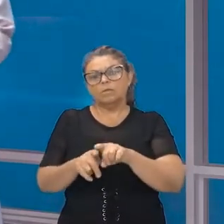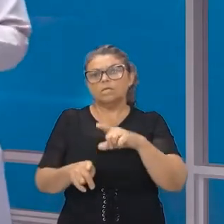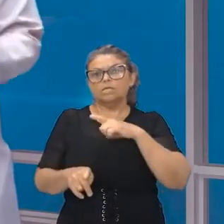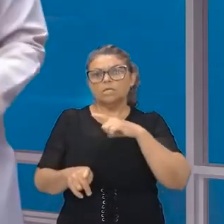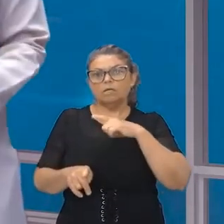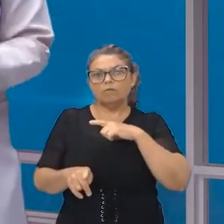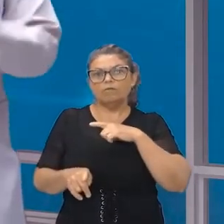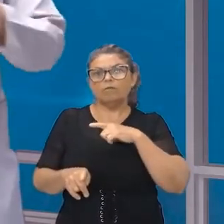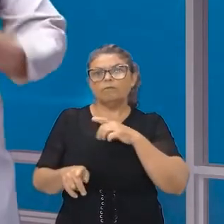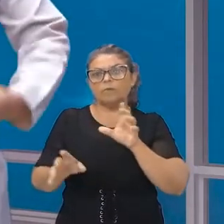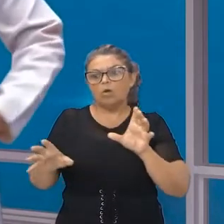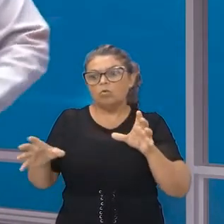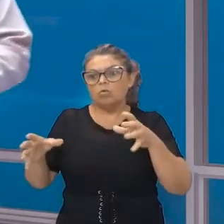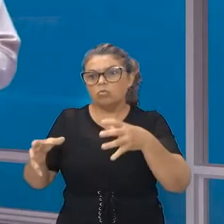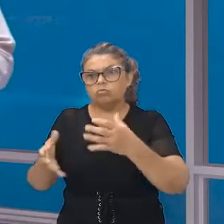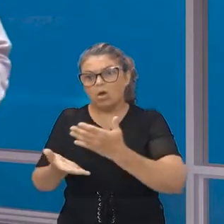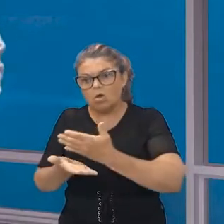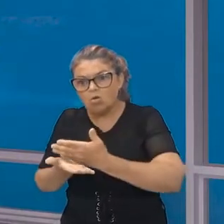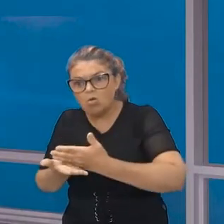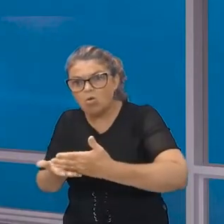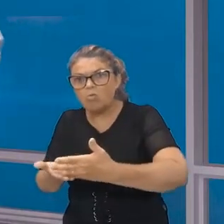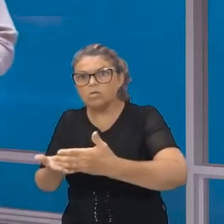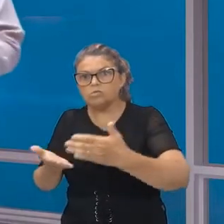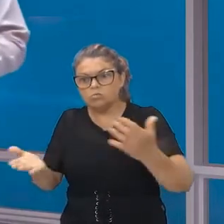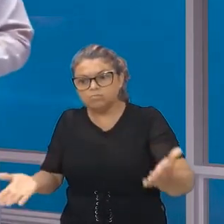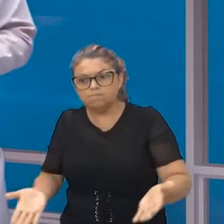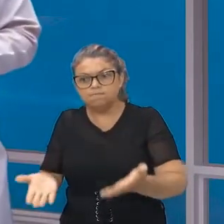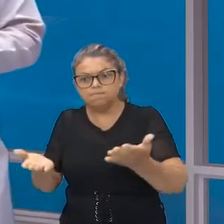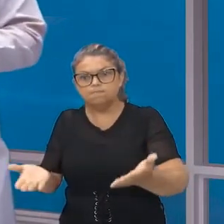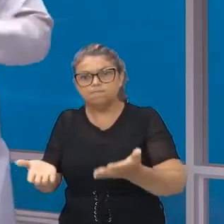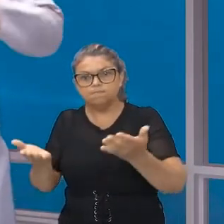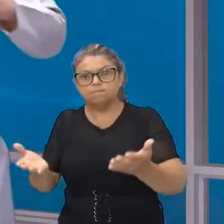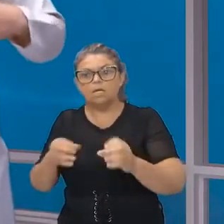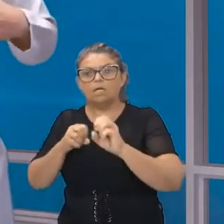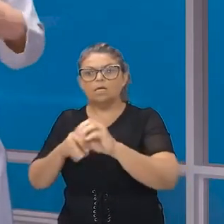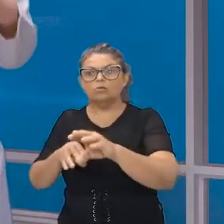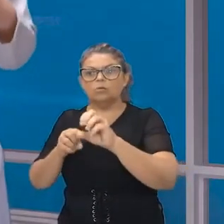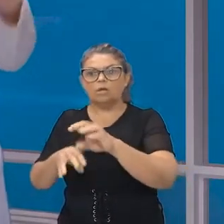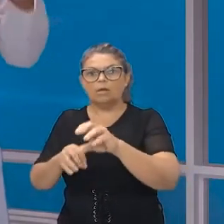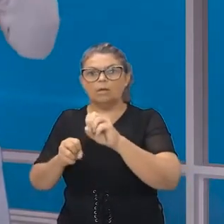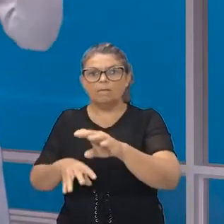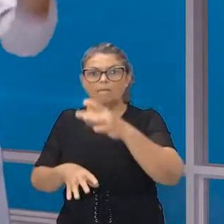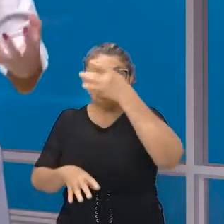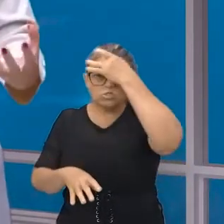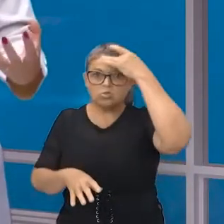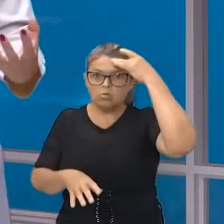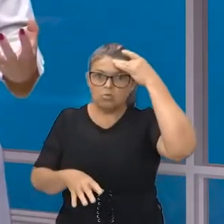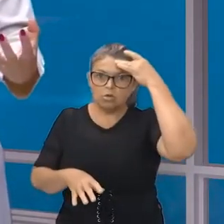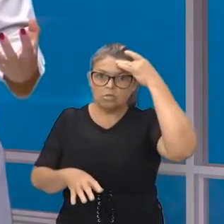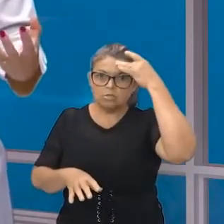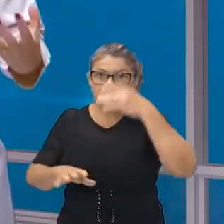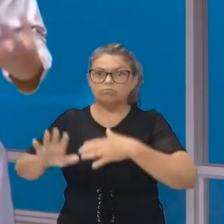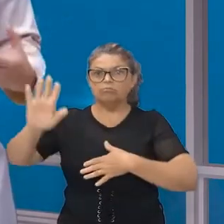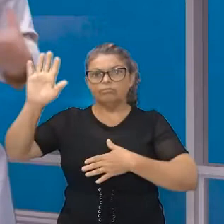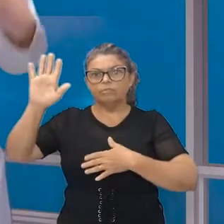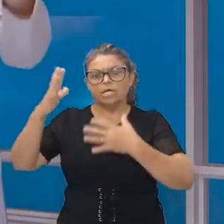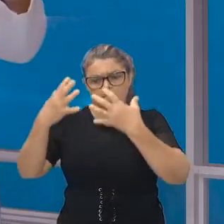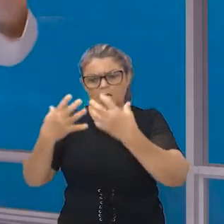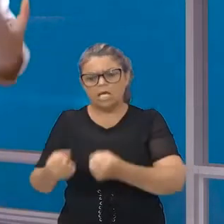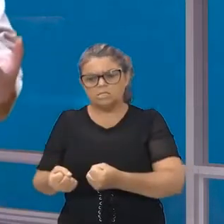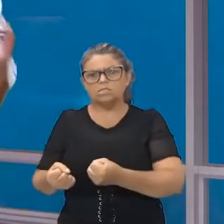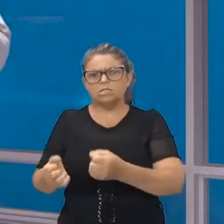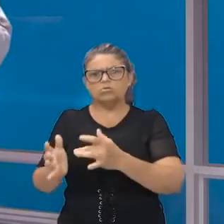Jesus e começou a educar esses novos religiosos que vão ter uma função fundamental